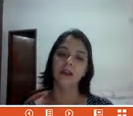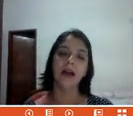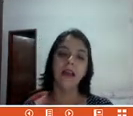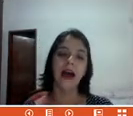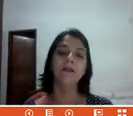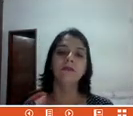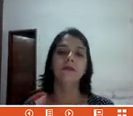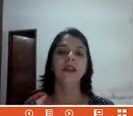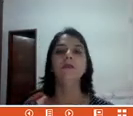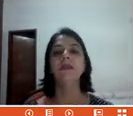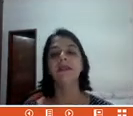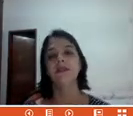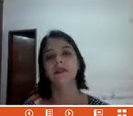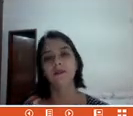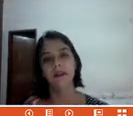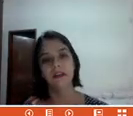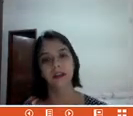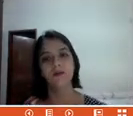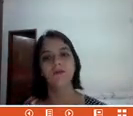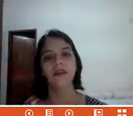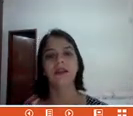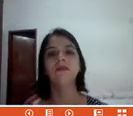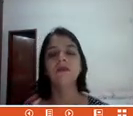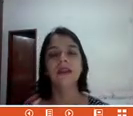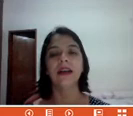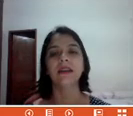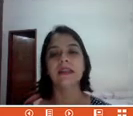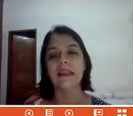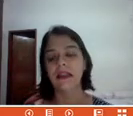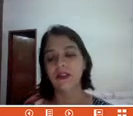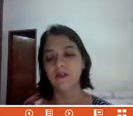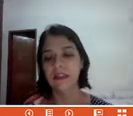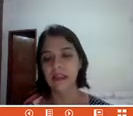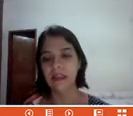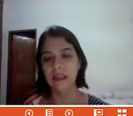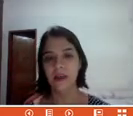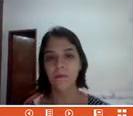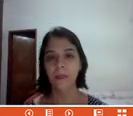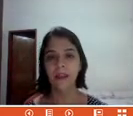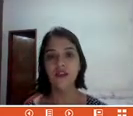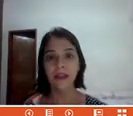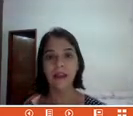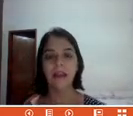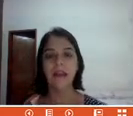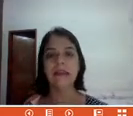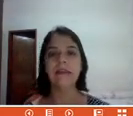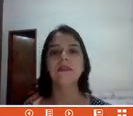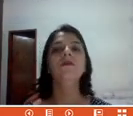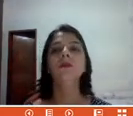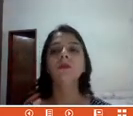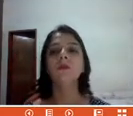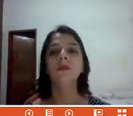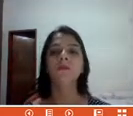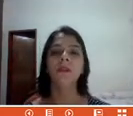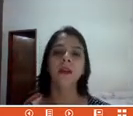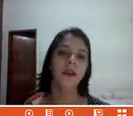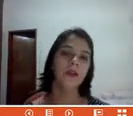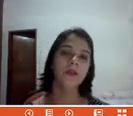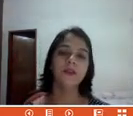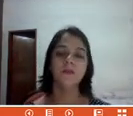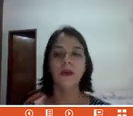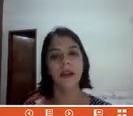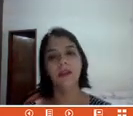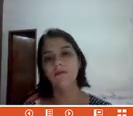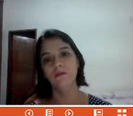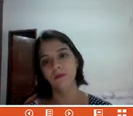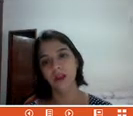já trabalharam com Libras, talvez tenha alguns alunos na sala de vocês que já têm essa desenvoltura. E